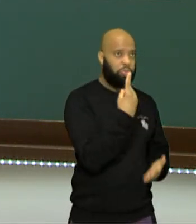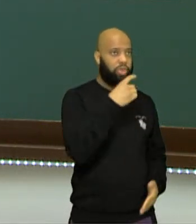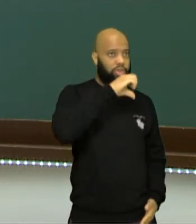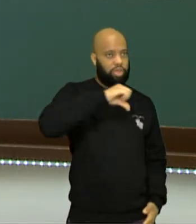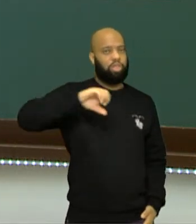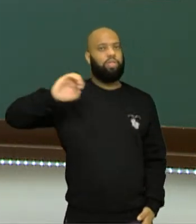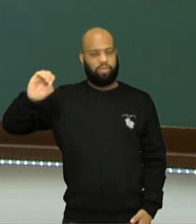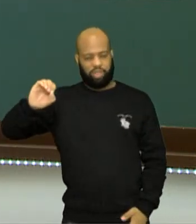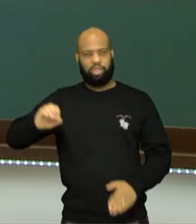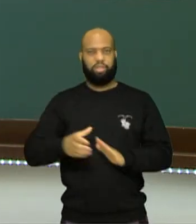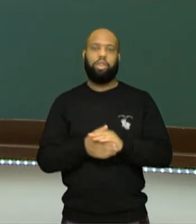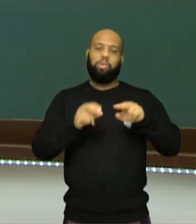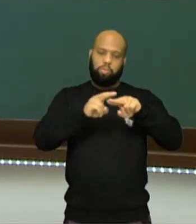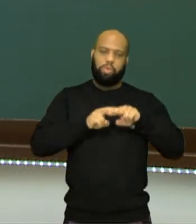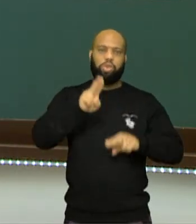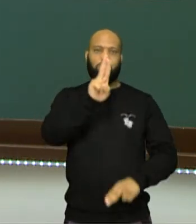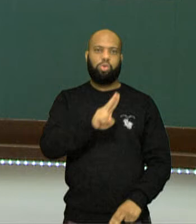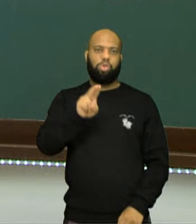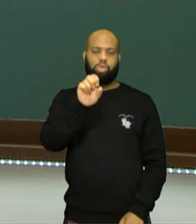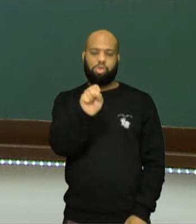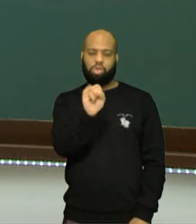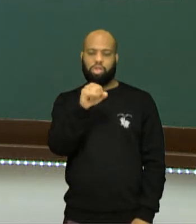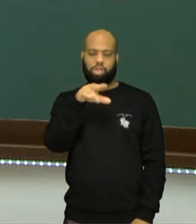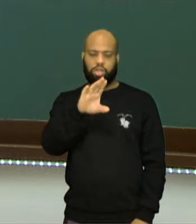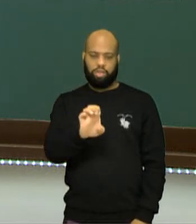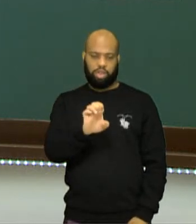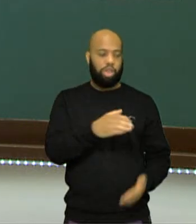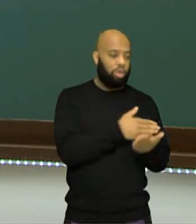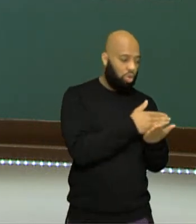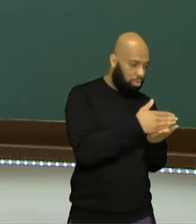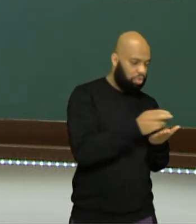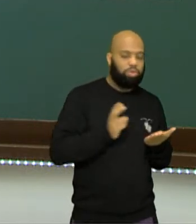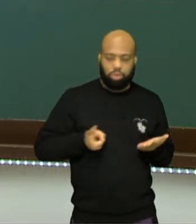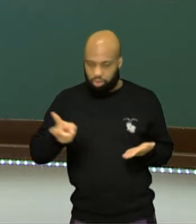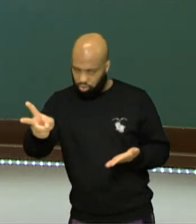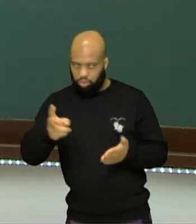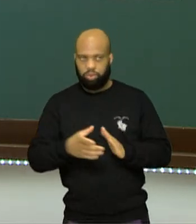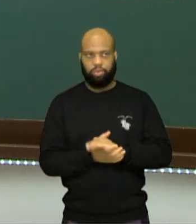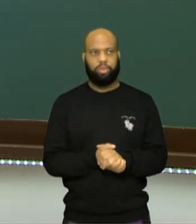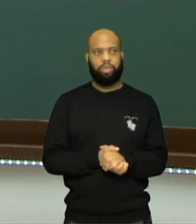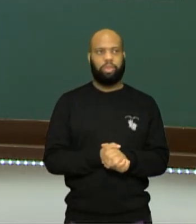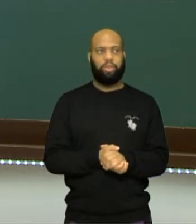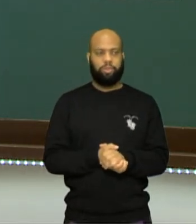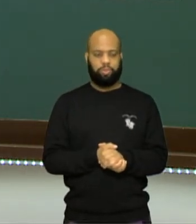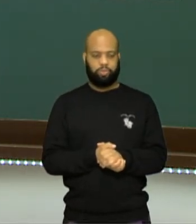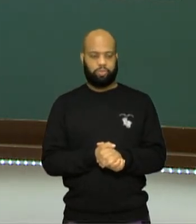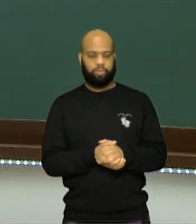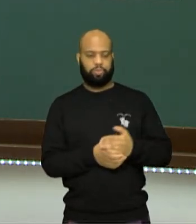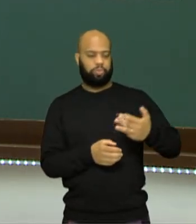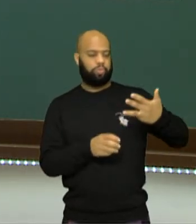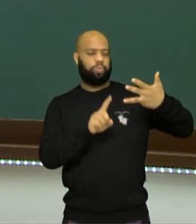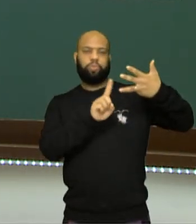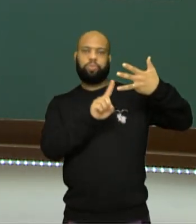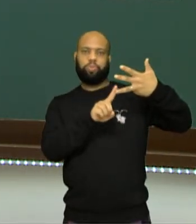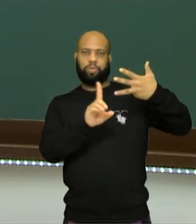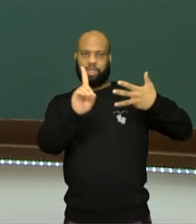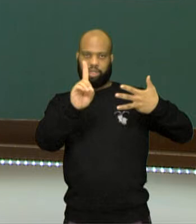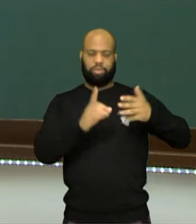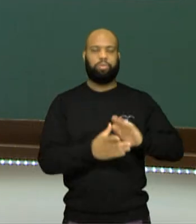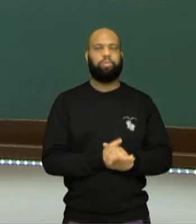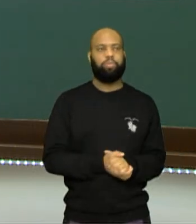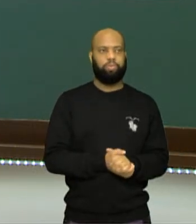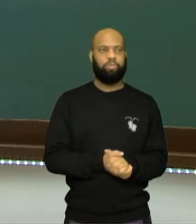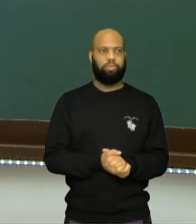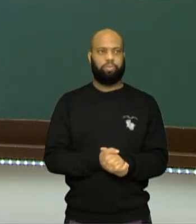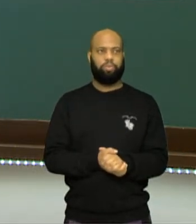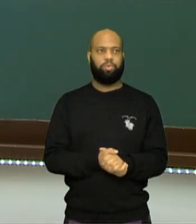desde 1990, quando a ação começou a acontecer e continua. D. How long has Bridget had a